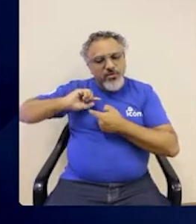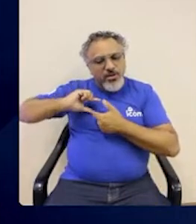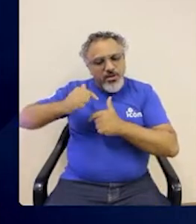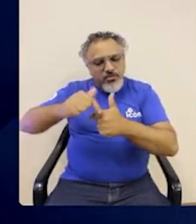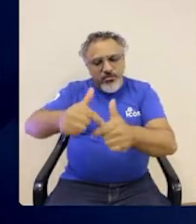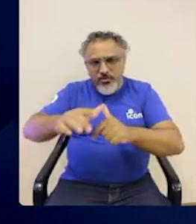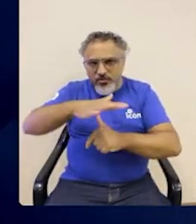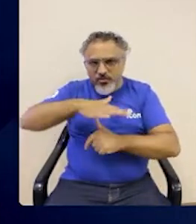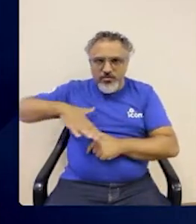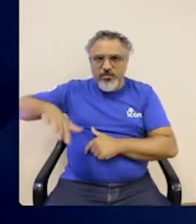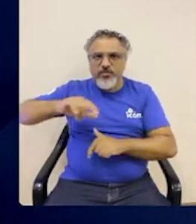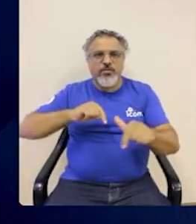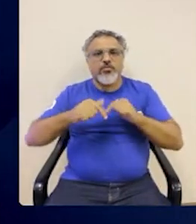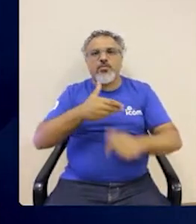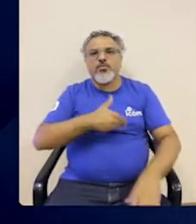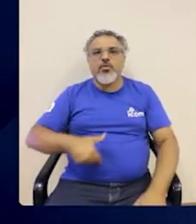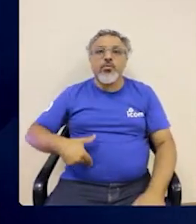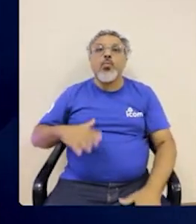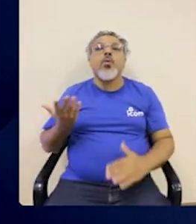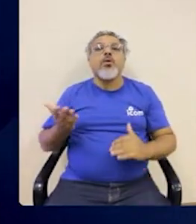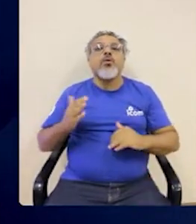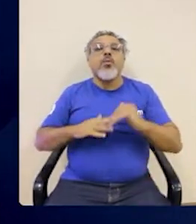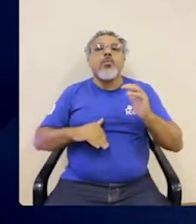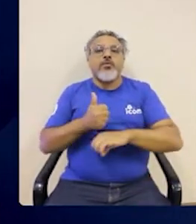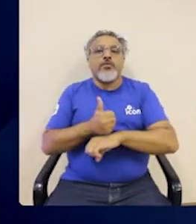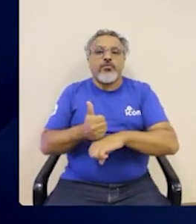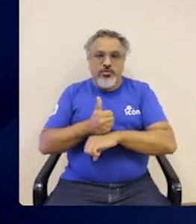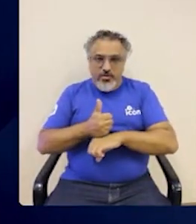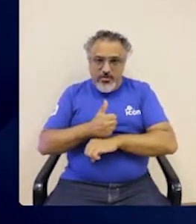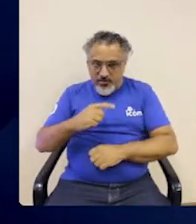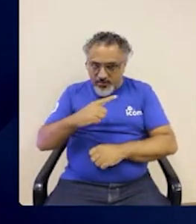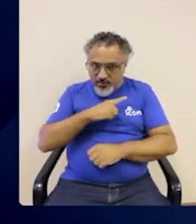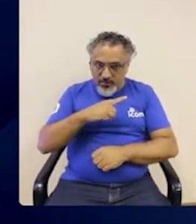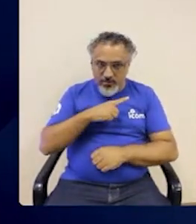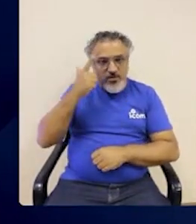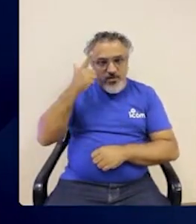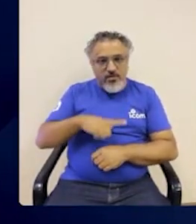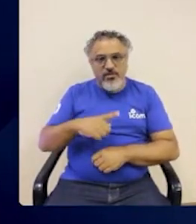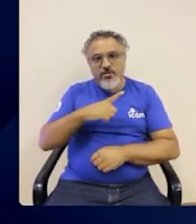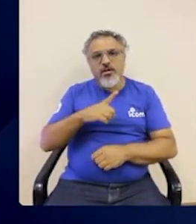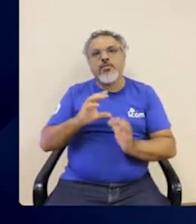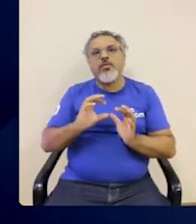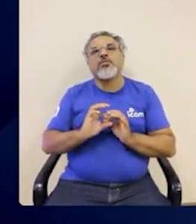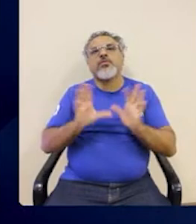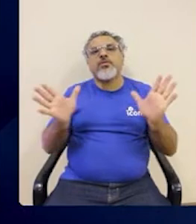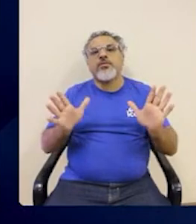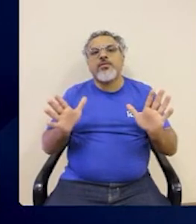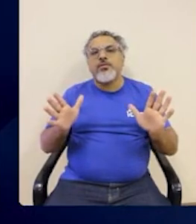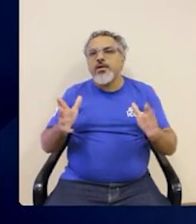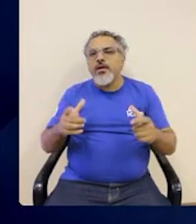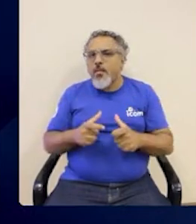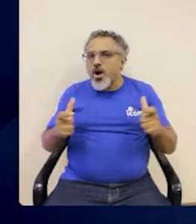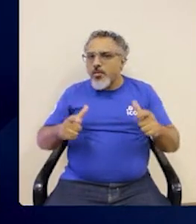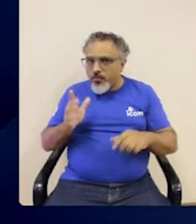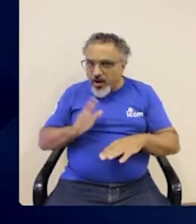serviço público, quando o profissional ele tem aquelas habilidades e competências, ele tem uma autonomia maior para executar. E aí,